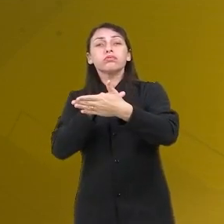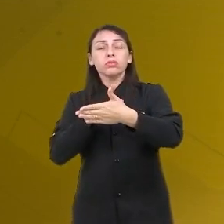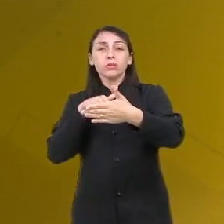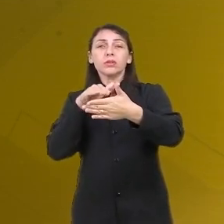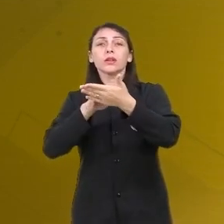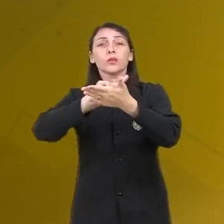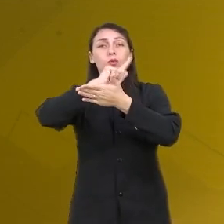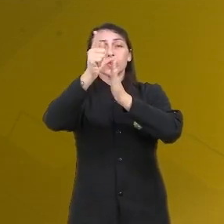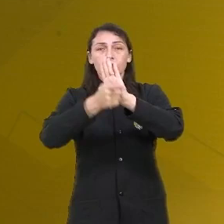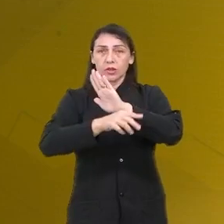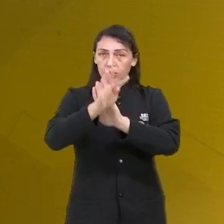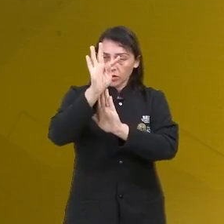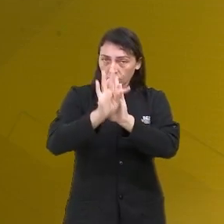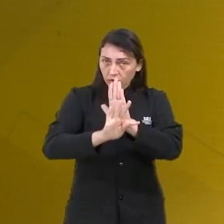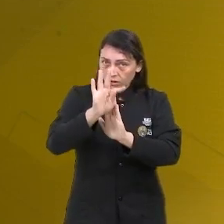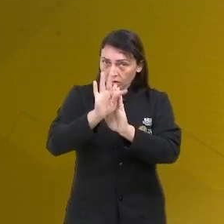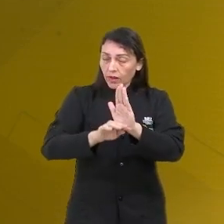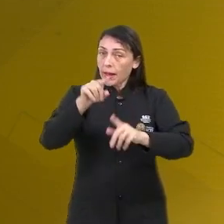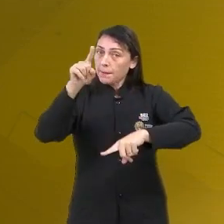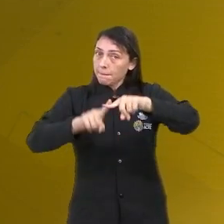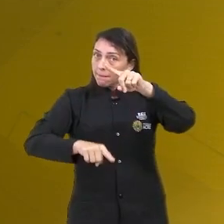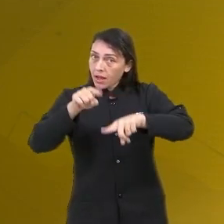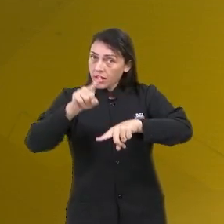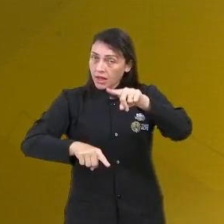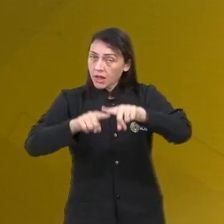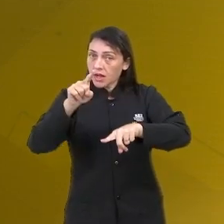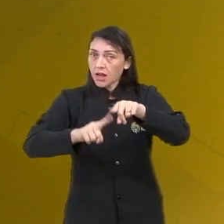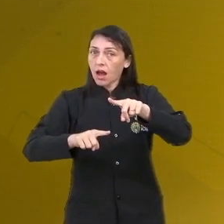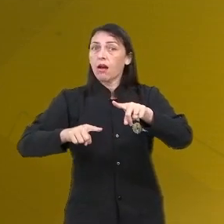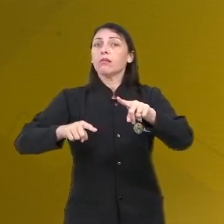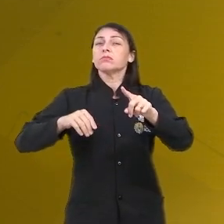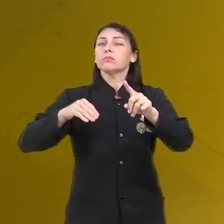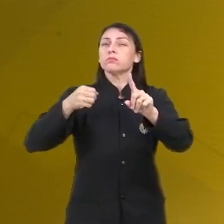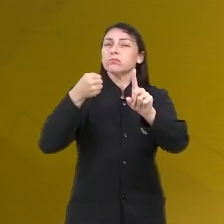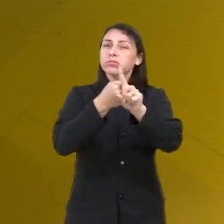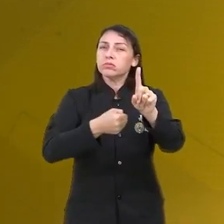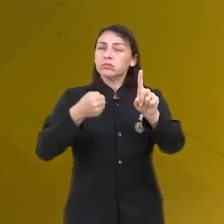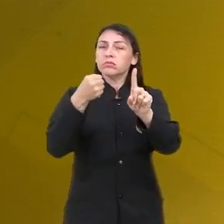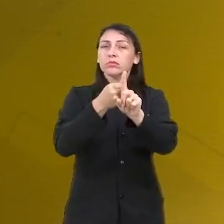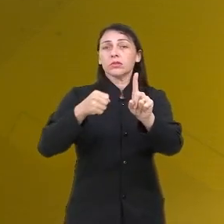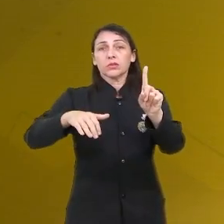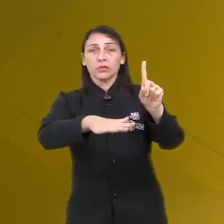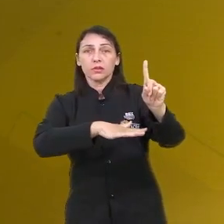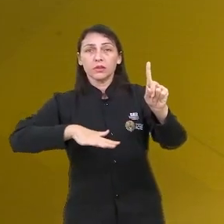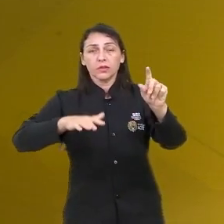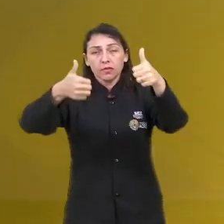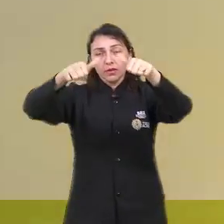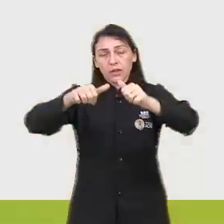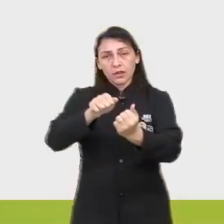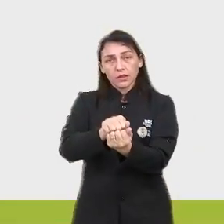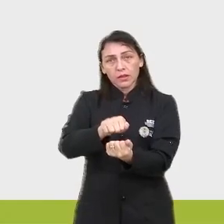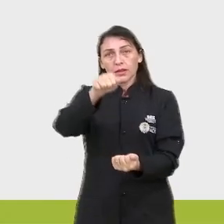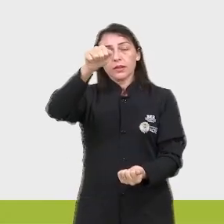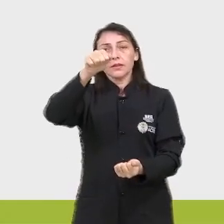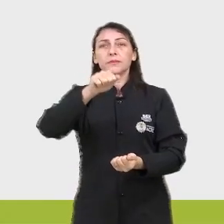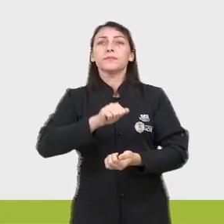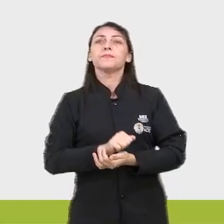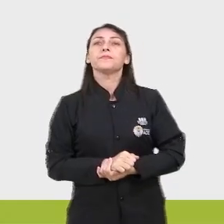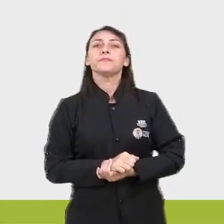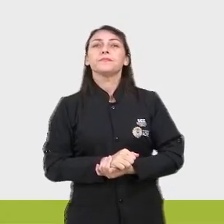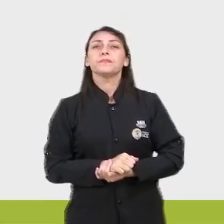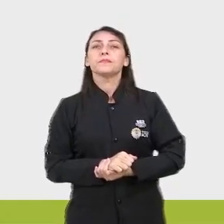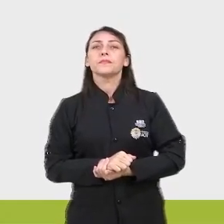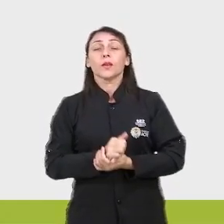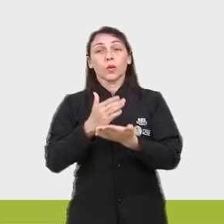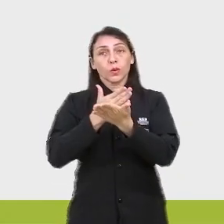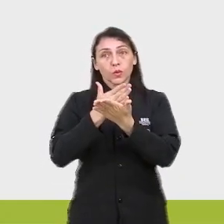gênero textual, que aquele material quer causar na sociedade, tá bom? Vamos analisar aqui esse cartaz.